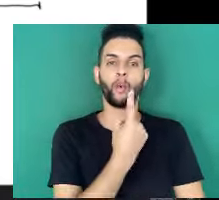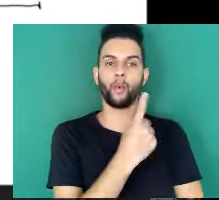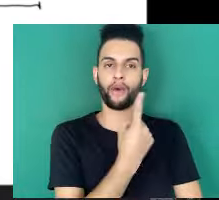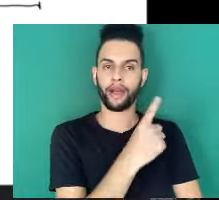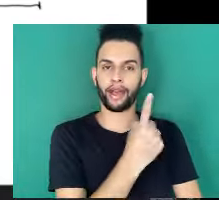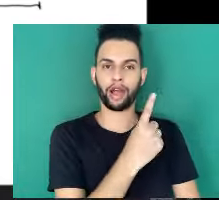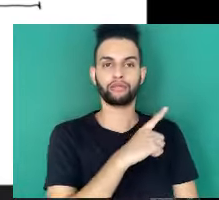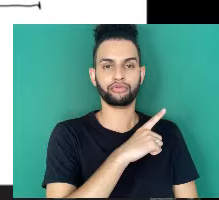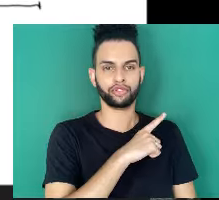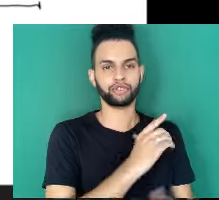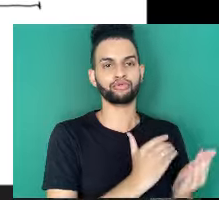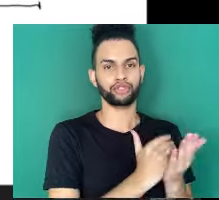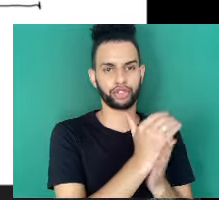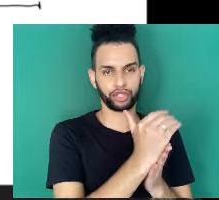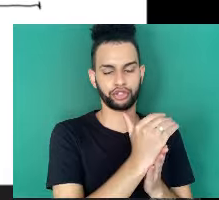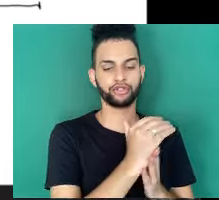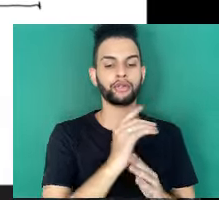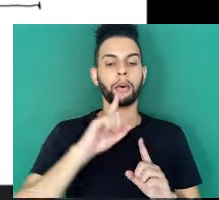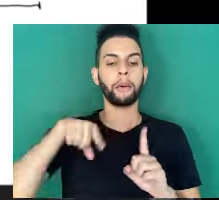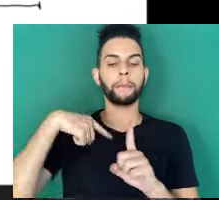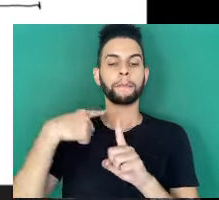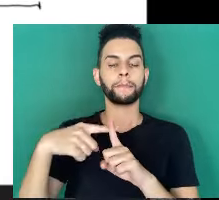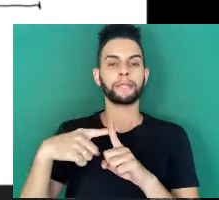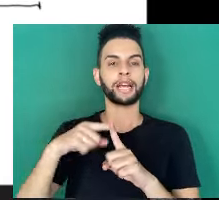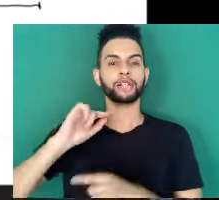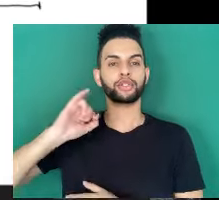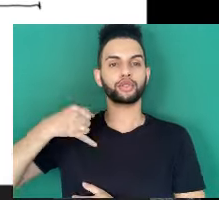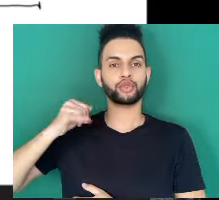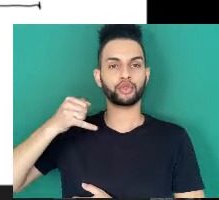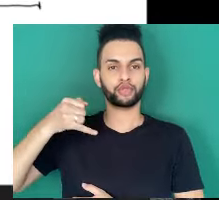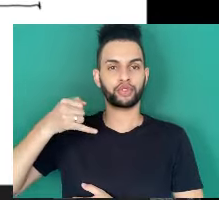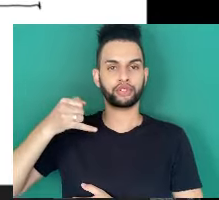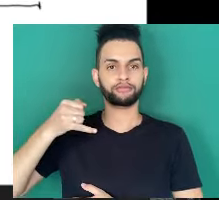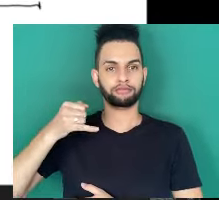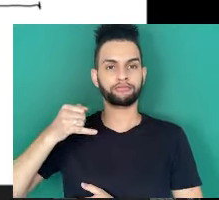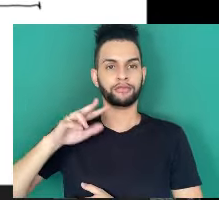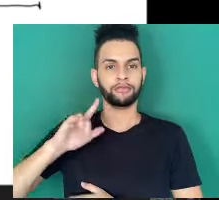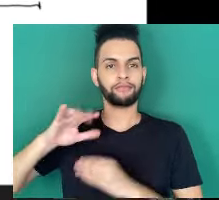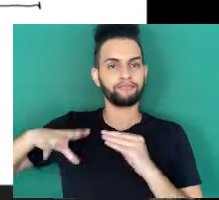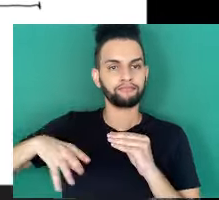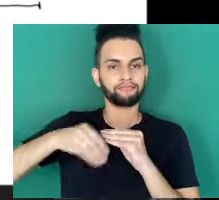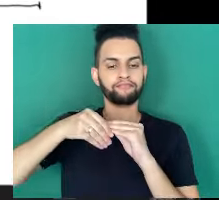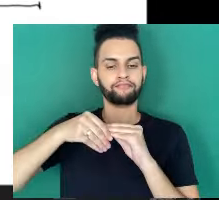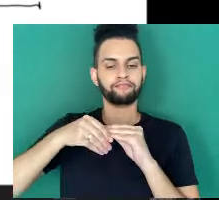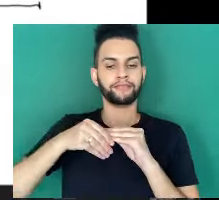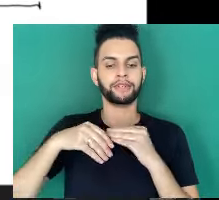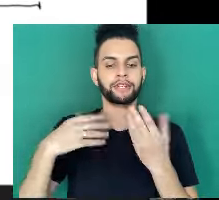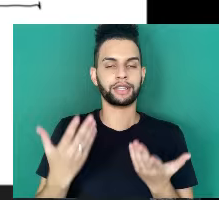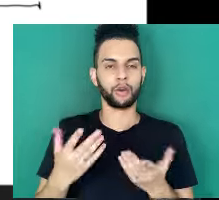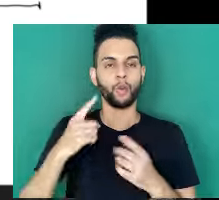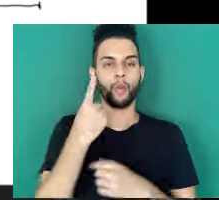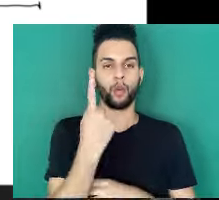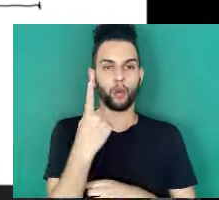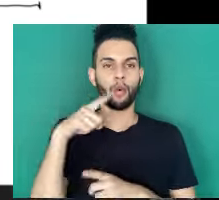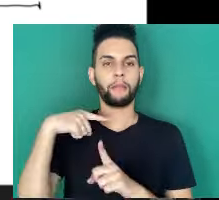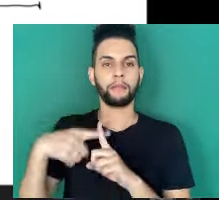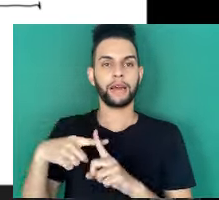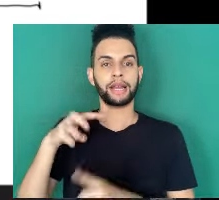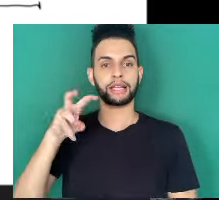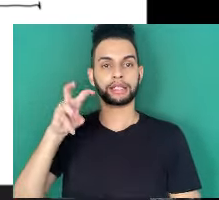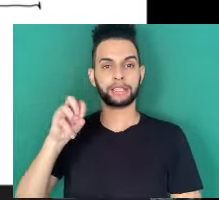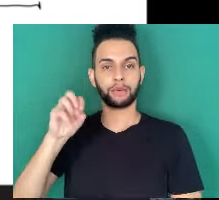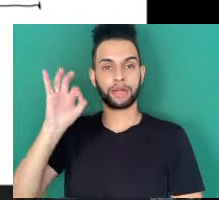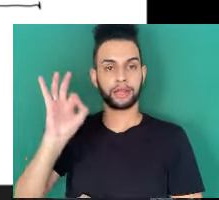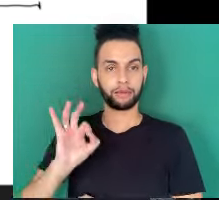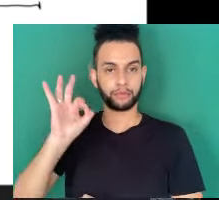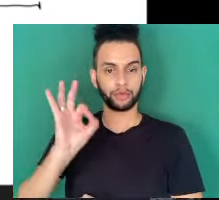início, mais o juro que vai incidir sobre ele, né? Então, mais 50%